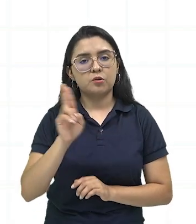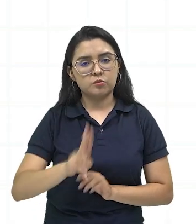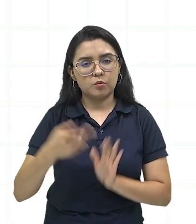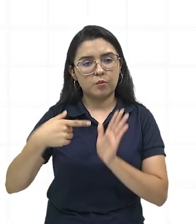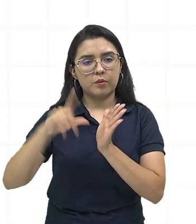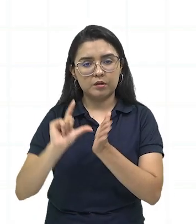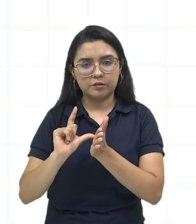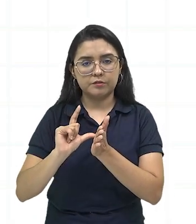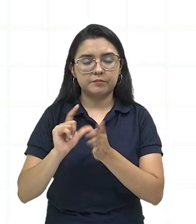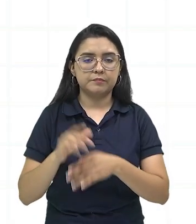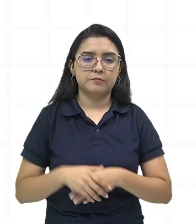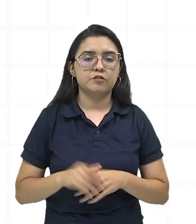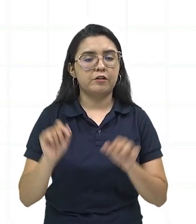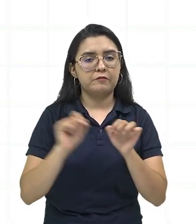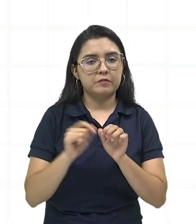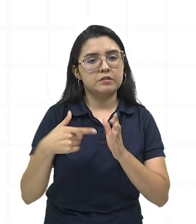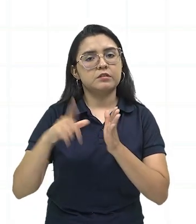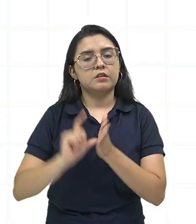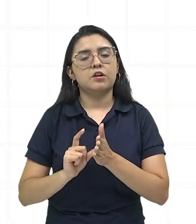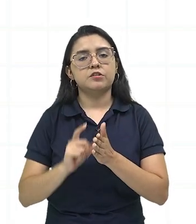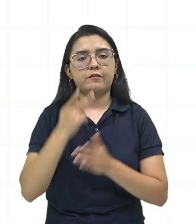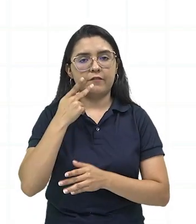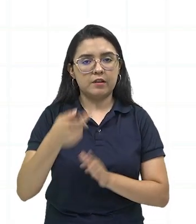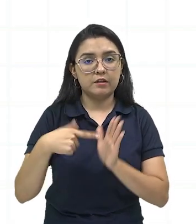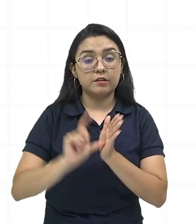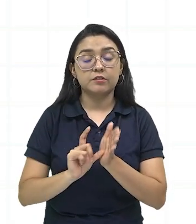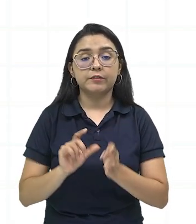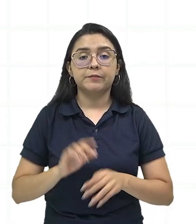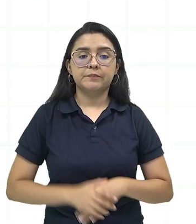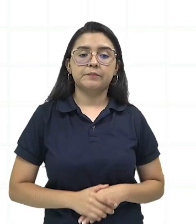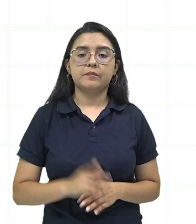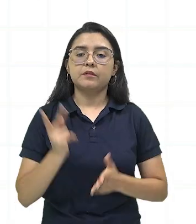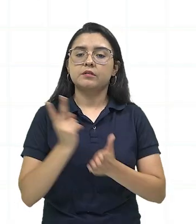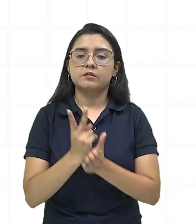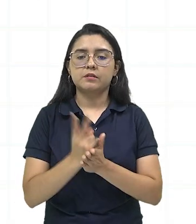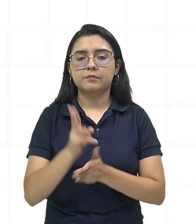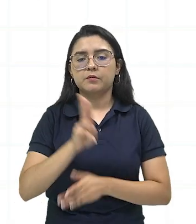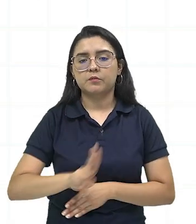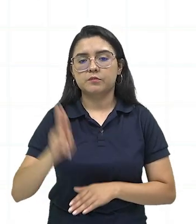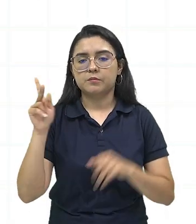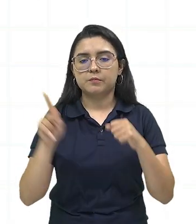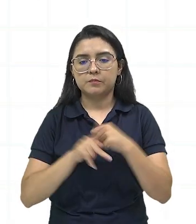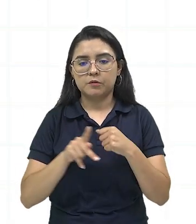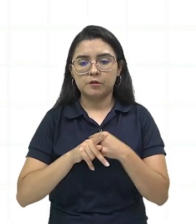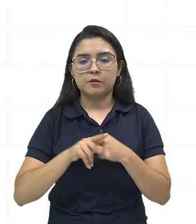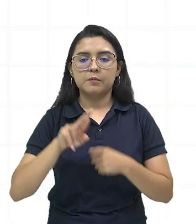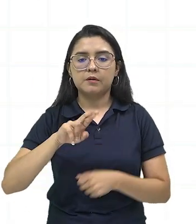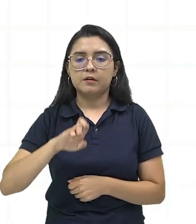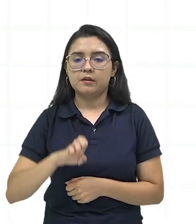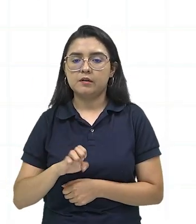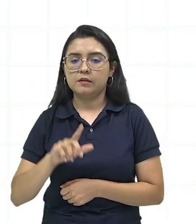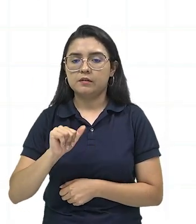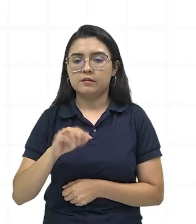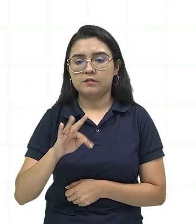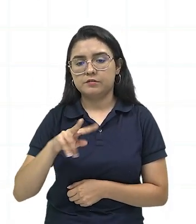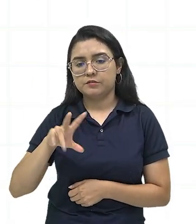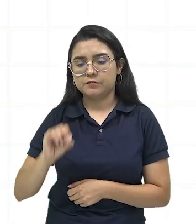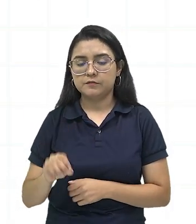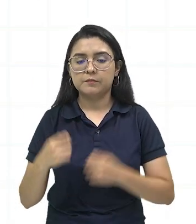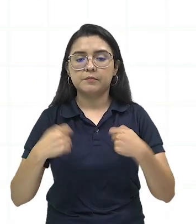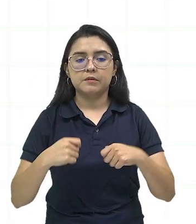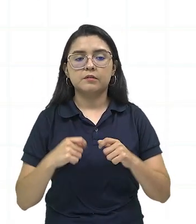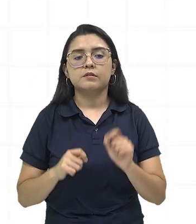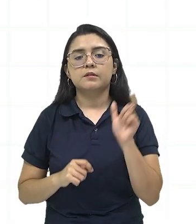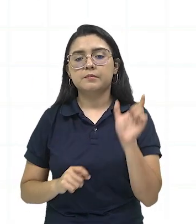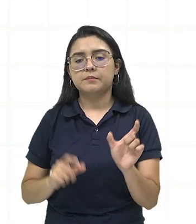já falei, né? Então, todas as vezes que eu utilizo o nosso pronome relativo, eu vou ter que procurar